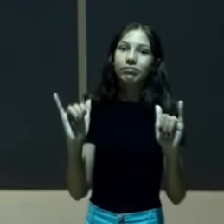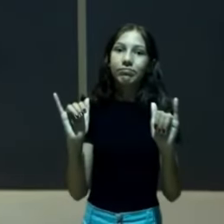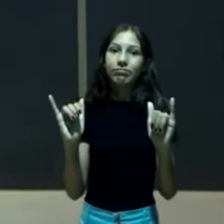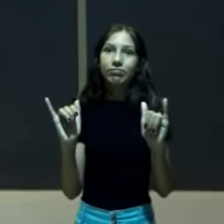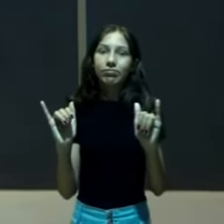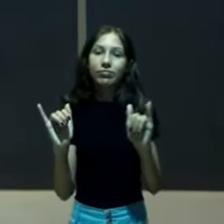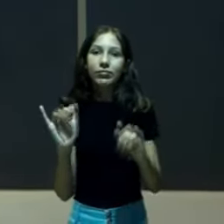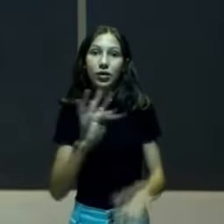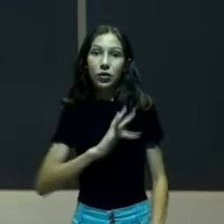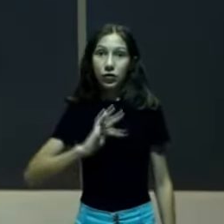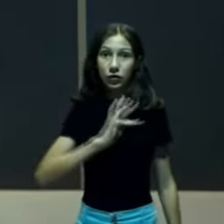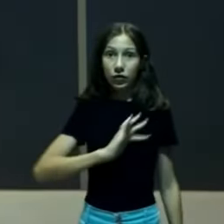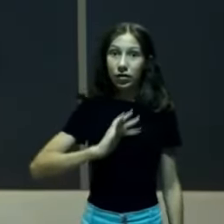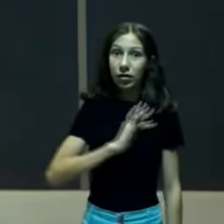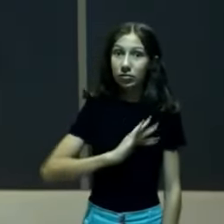Filipenses,